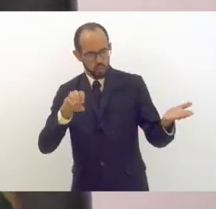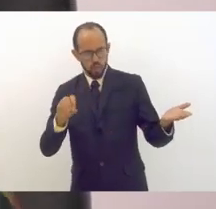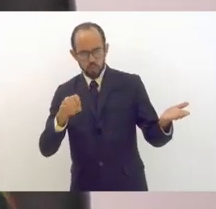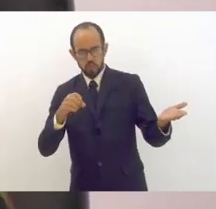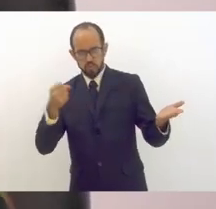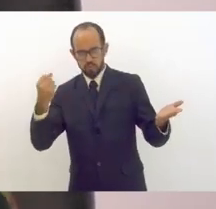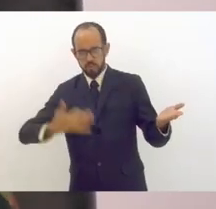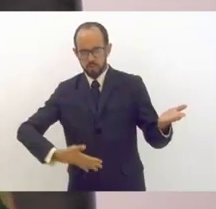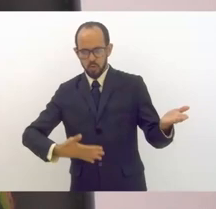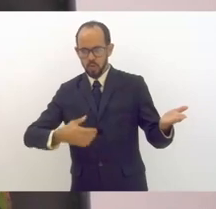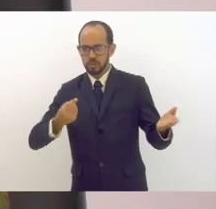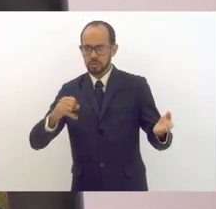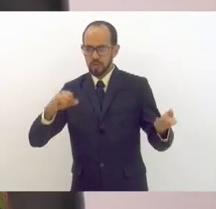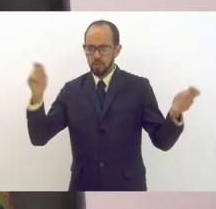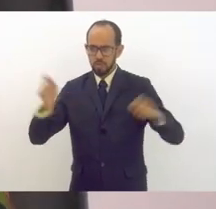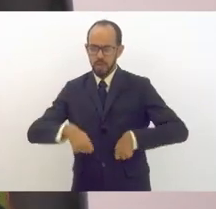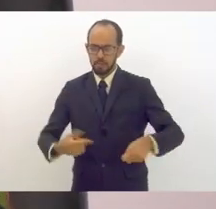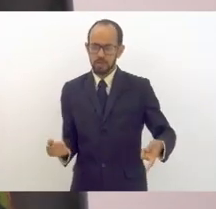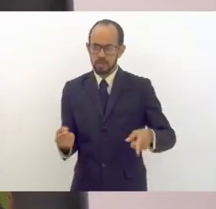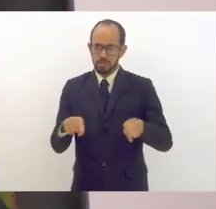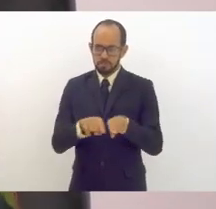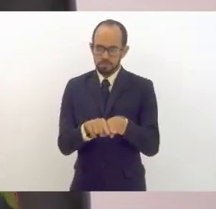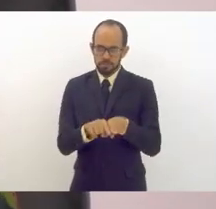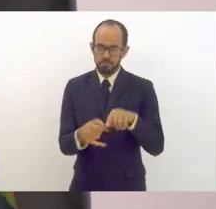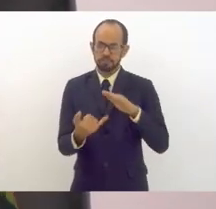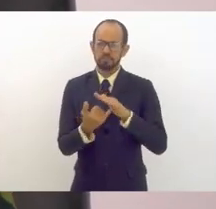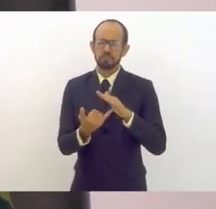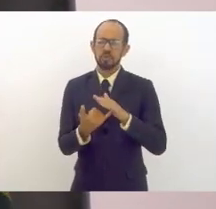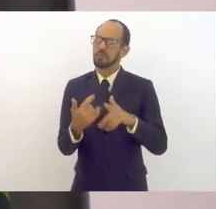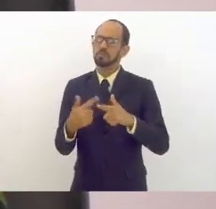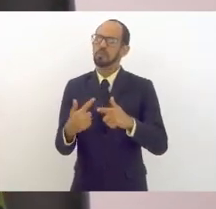pode ter tantas parcerias com tantas instituições, porque não podemos